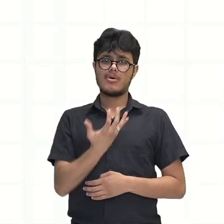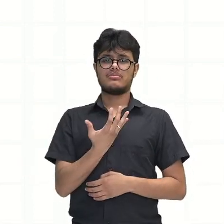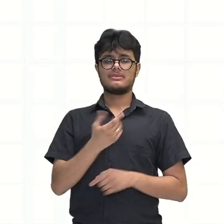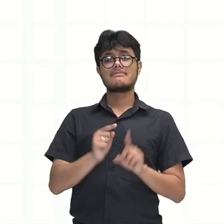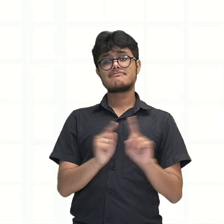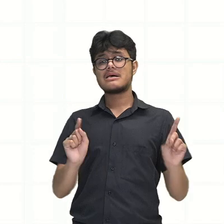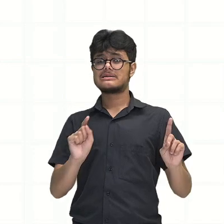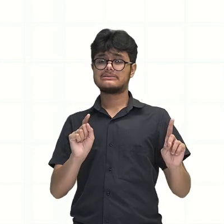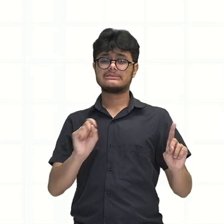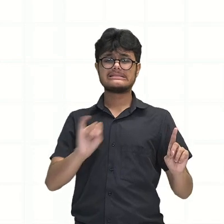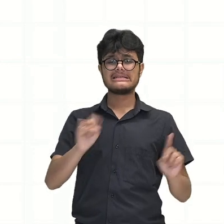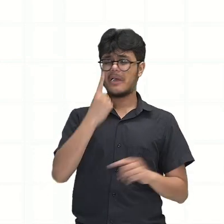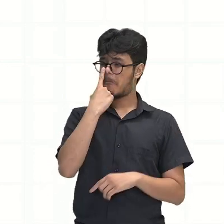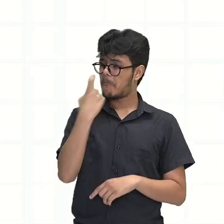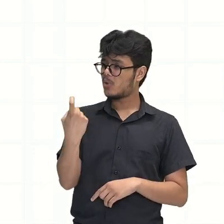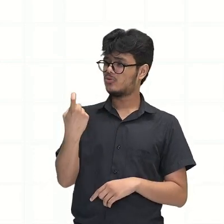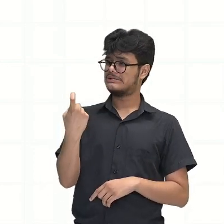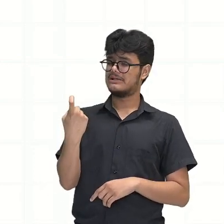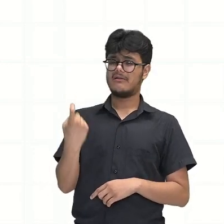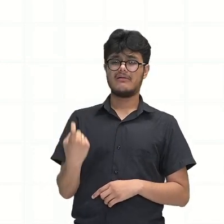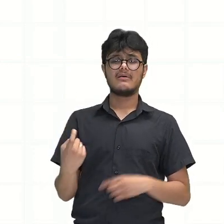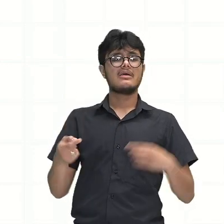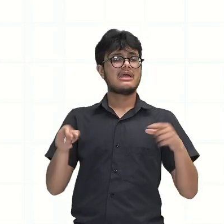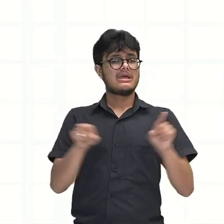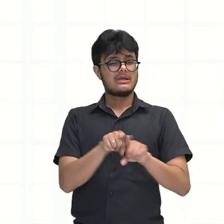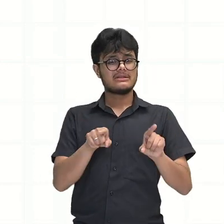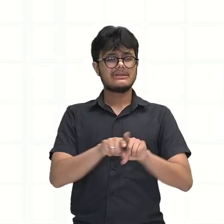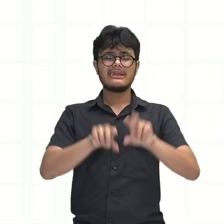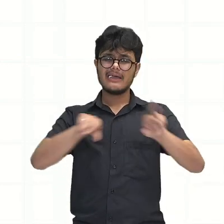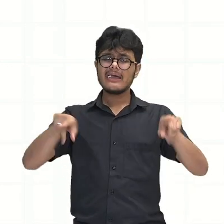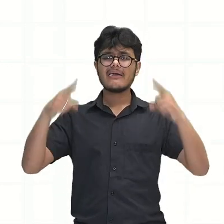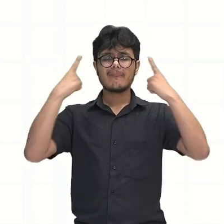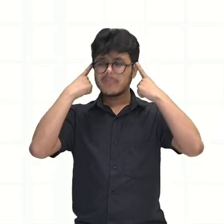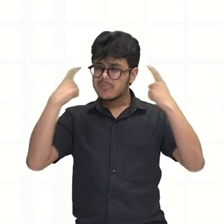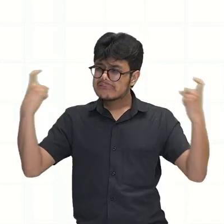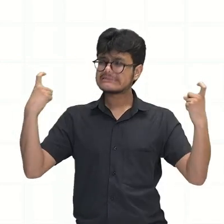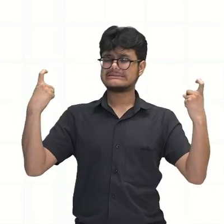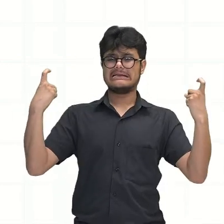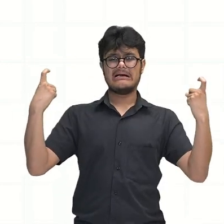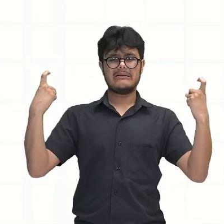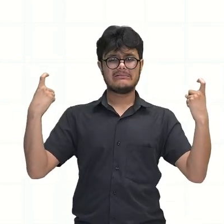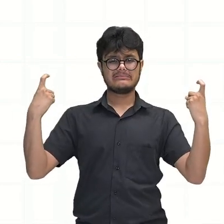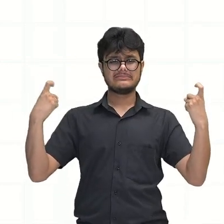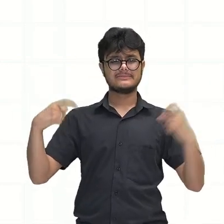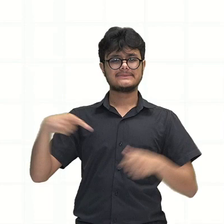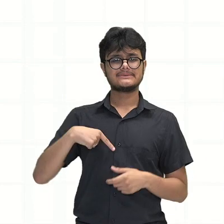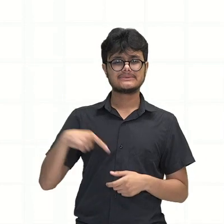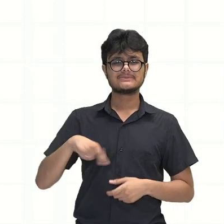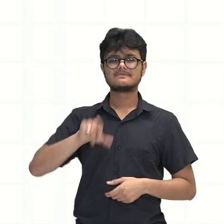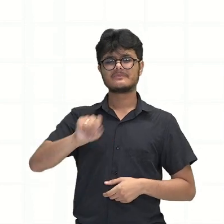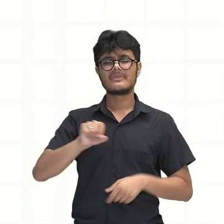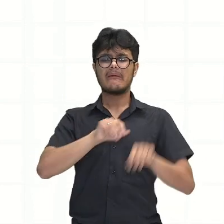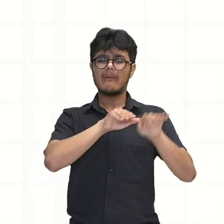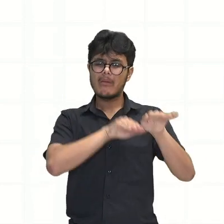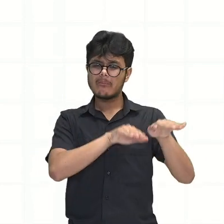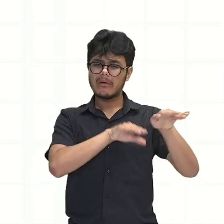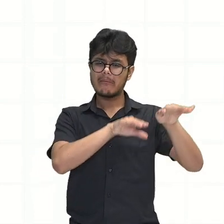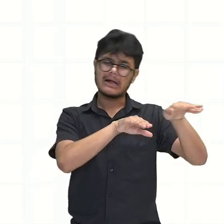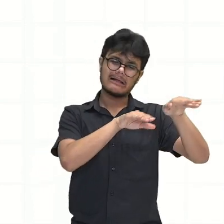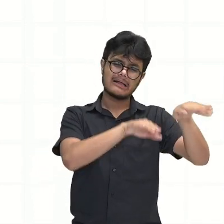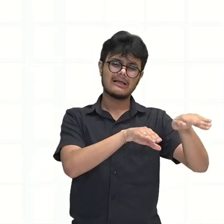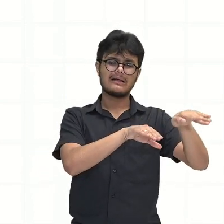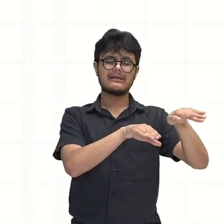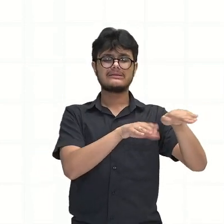se polui o ambiente, né, em grande quantidade, se temos aí a poluição sonora pela grande quantidade